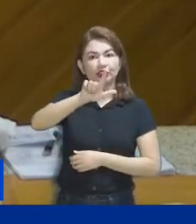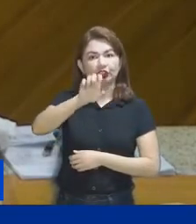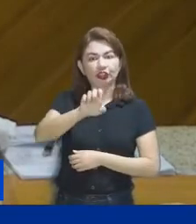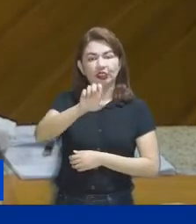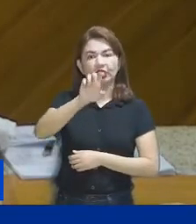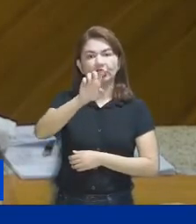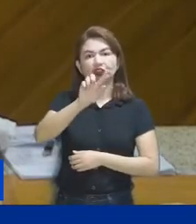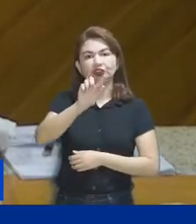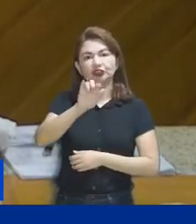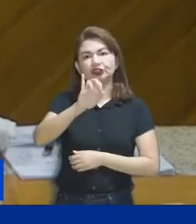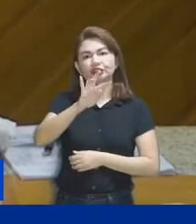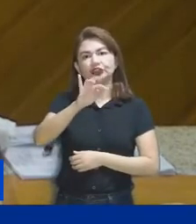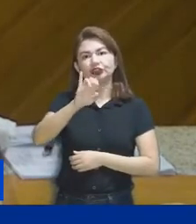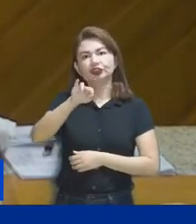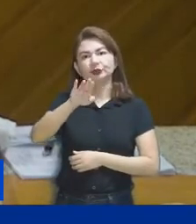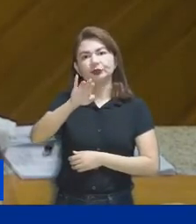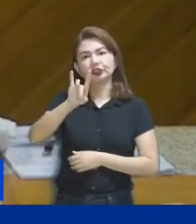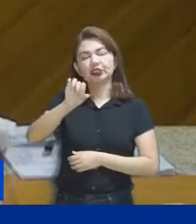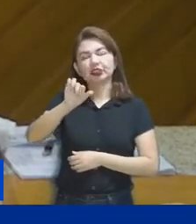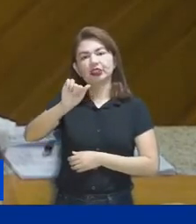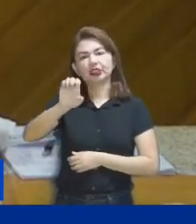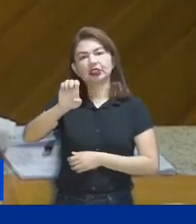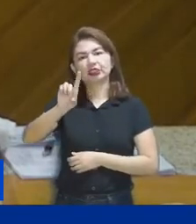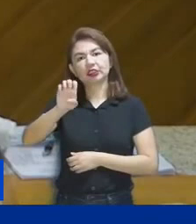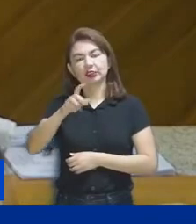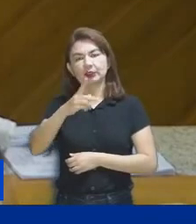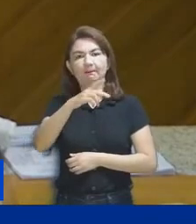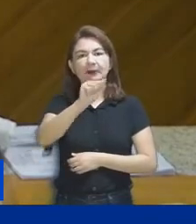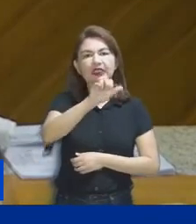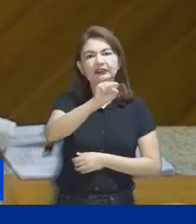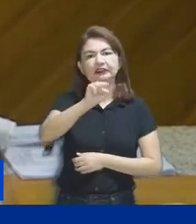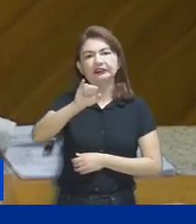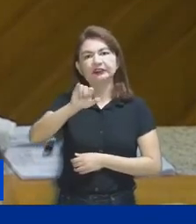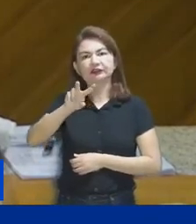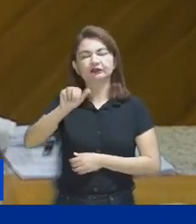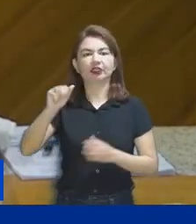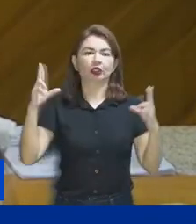Diomedes, referente à representação,